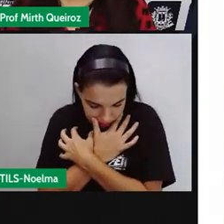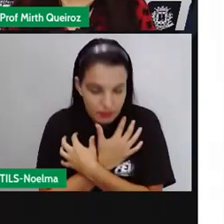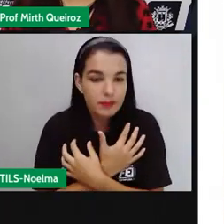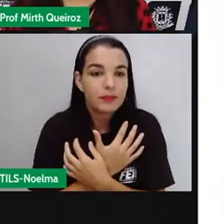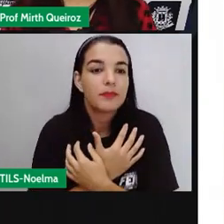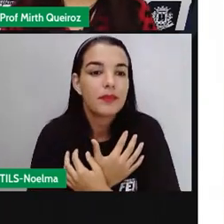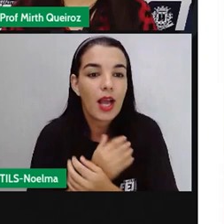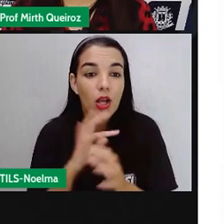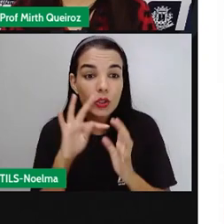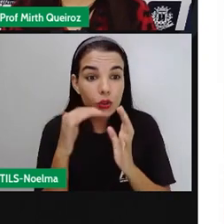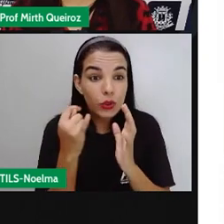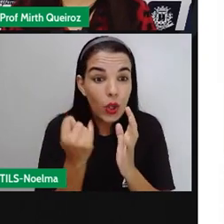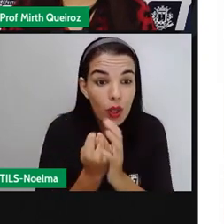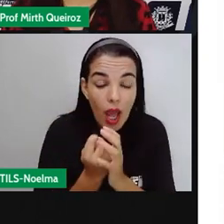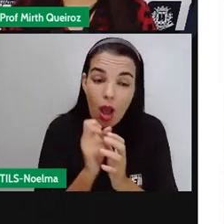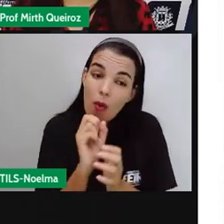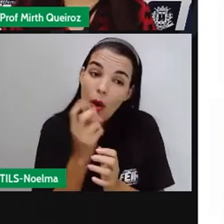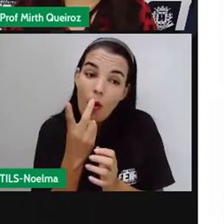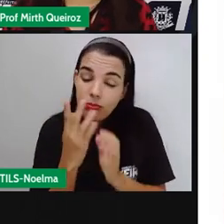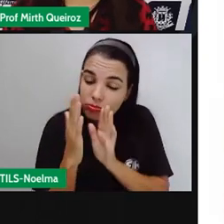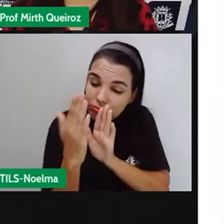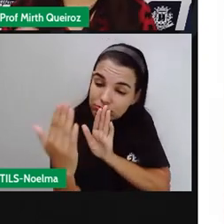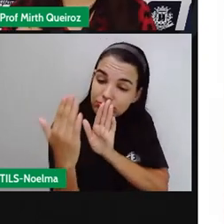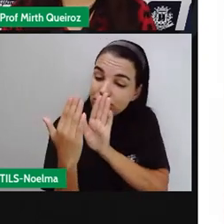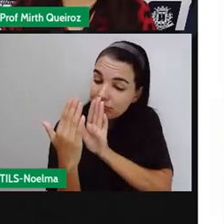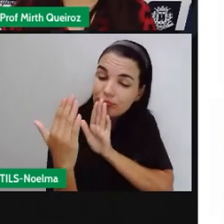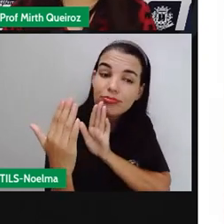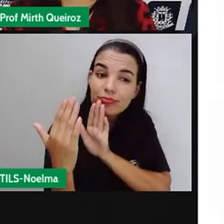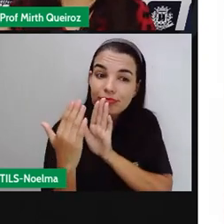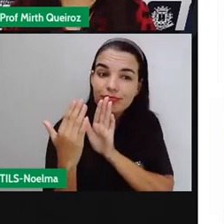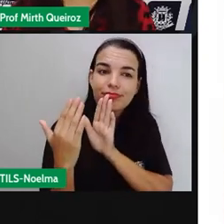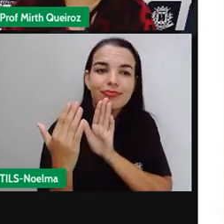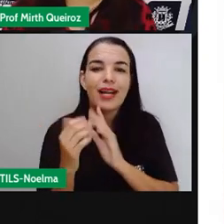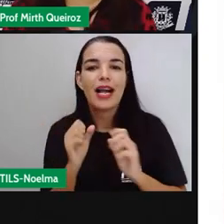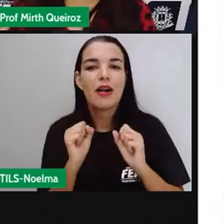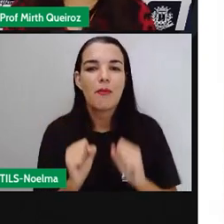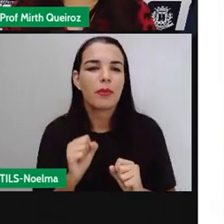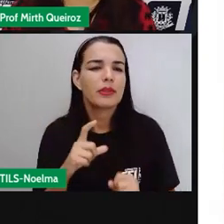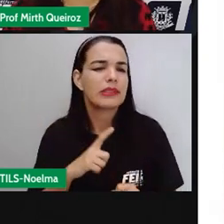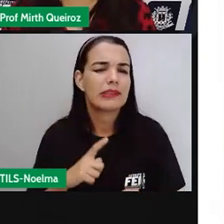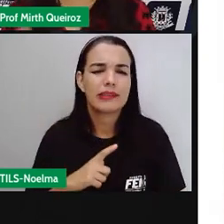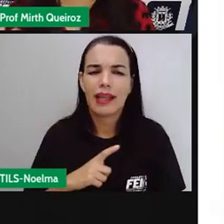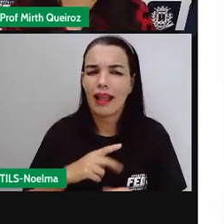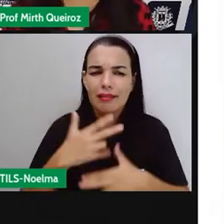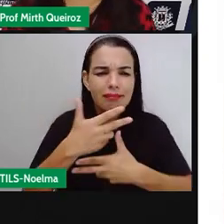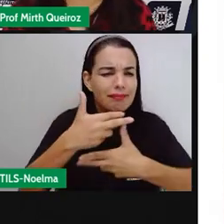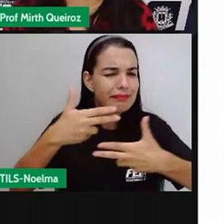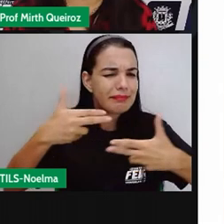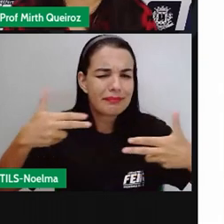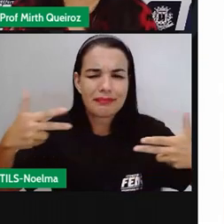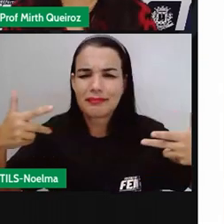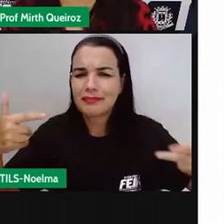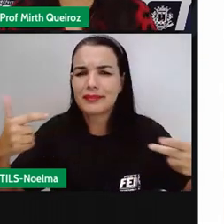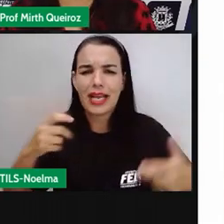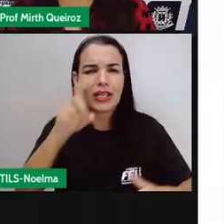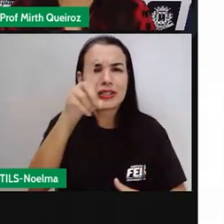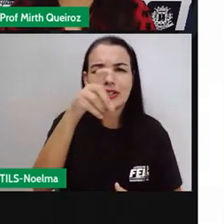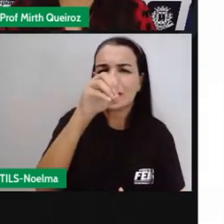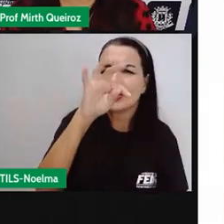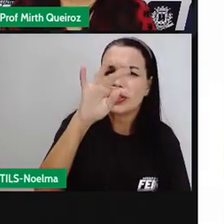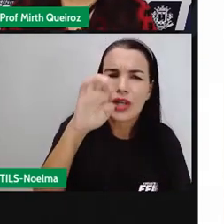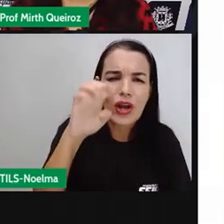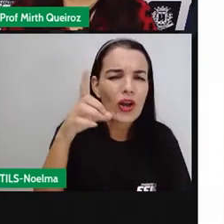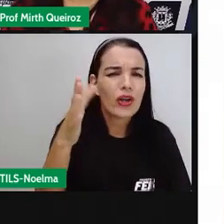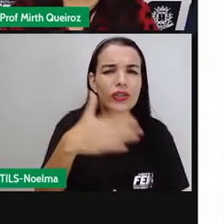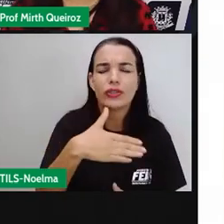parcial. E dependendo do estilo de música tocada, que pode ser o baião, o xote, xaxado, forró universitário ou forró